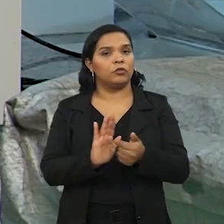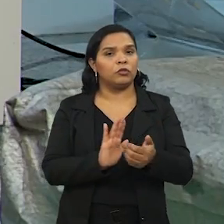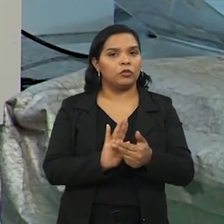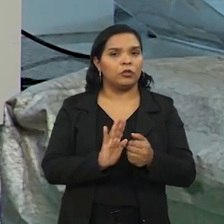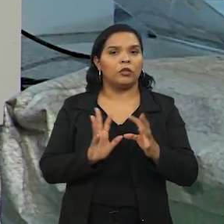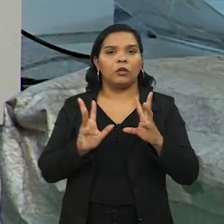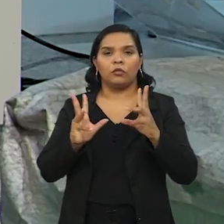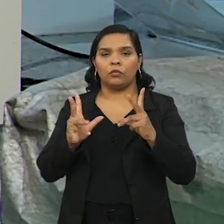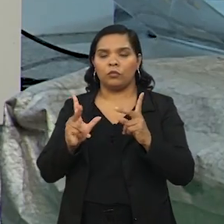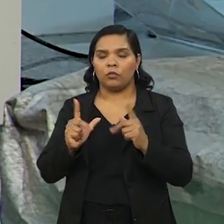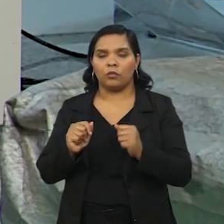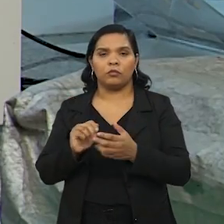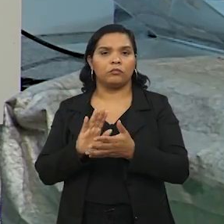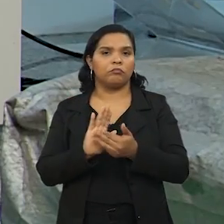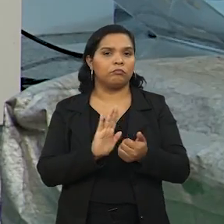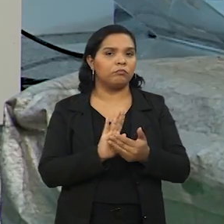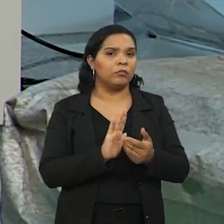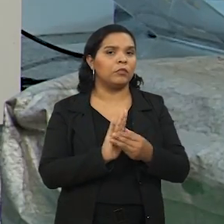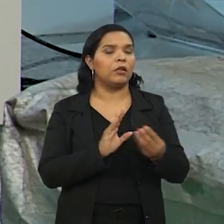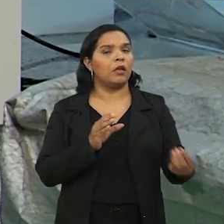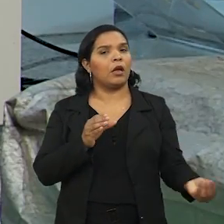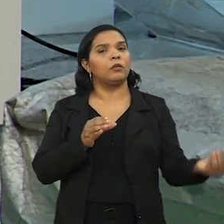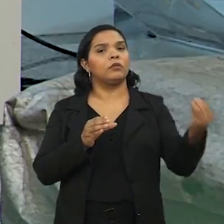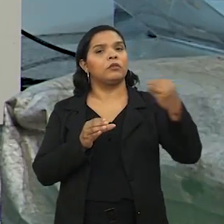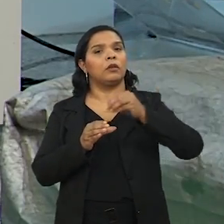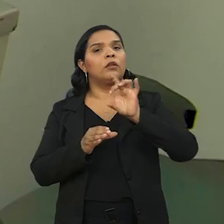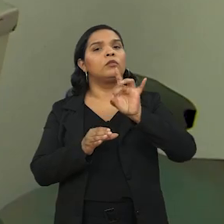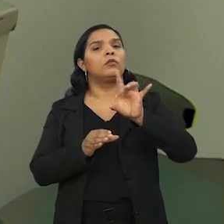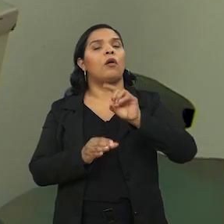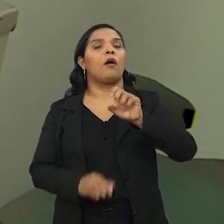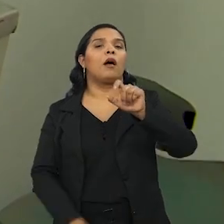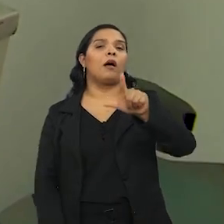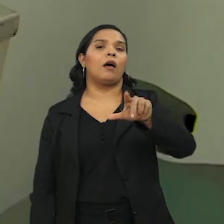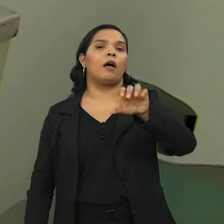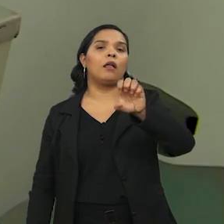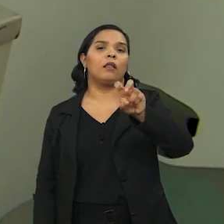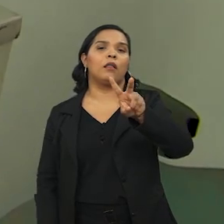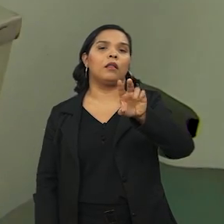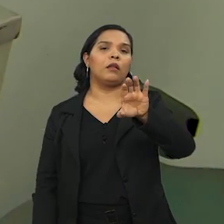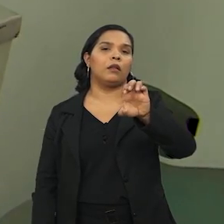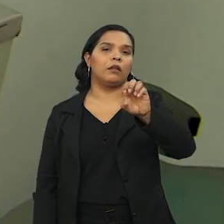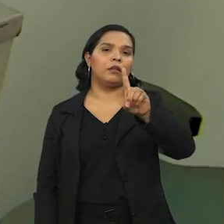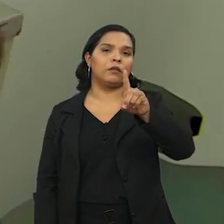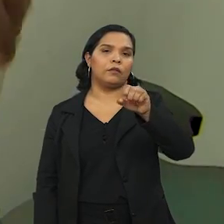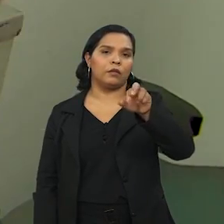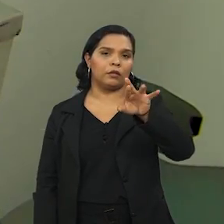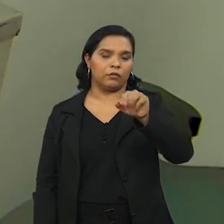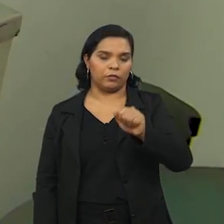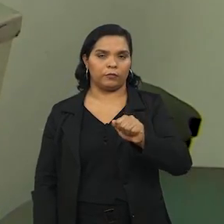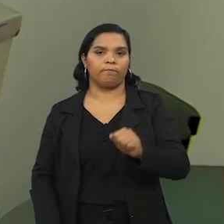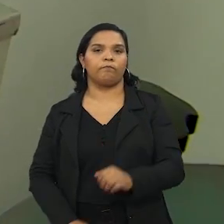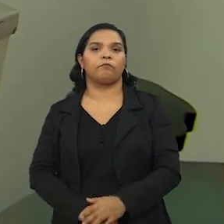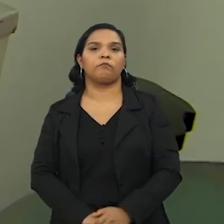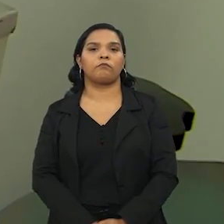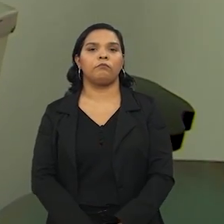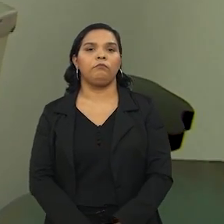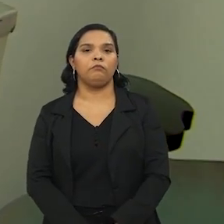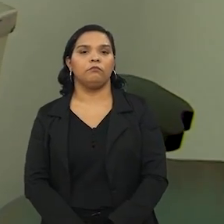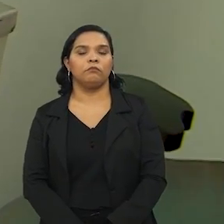tira todos os outros micro-organismos e adiciona somente a levedura, que é o nosso micro-organismo de